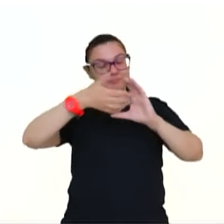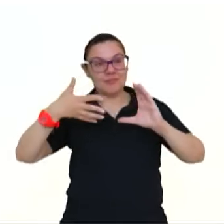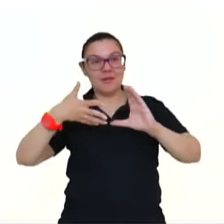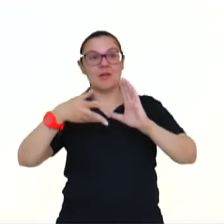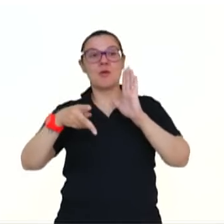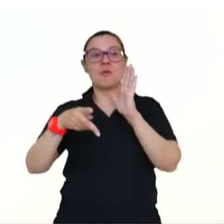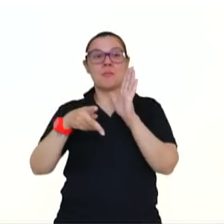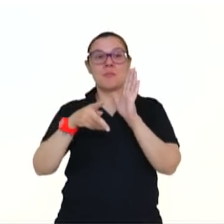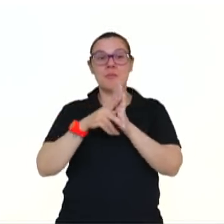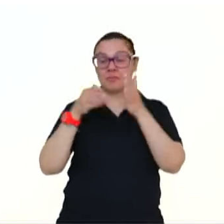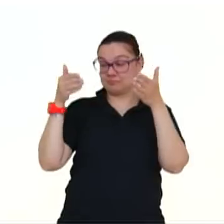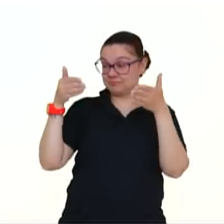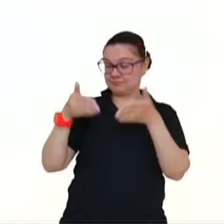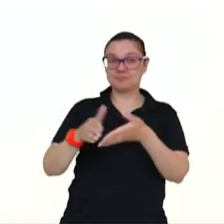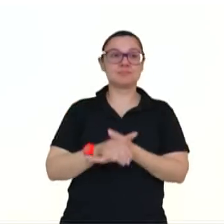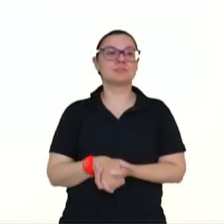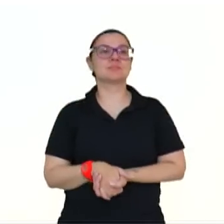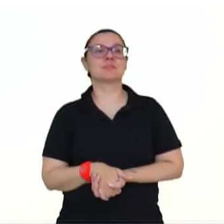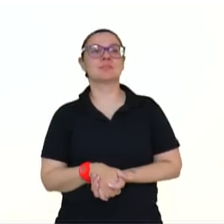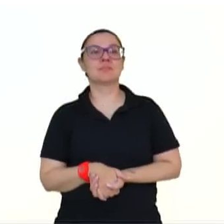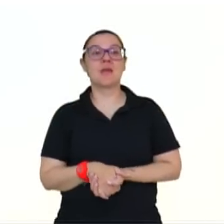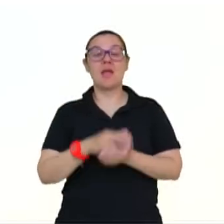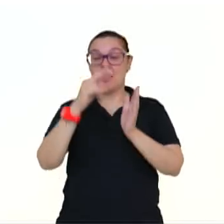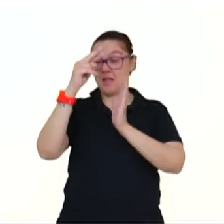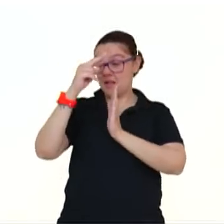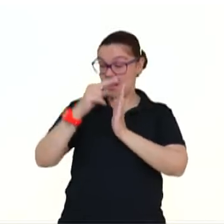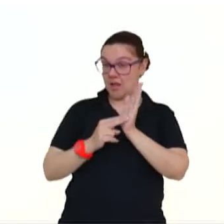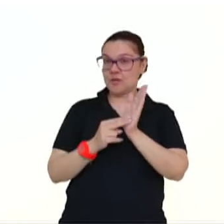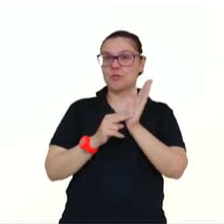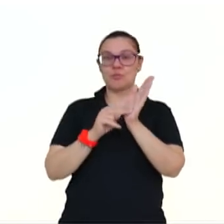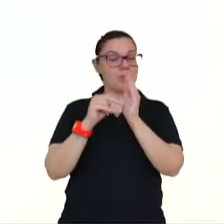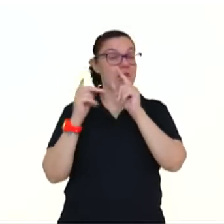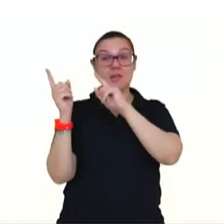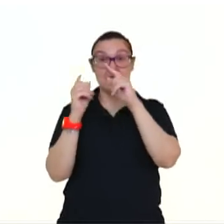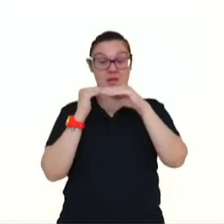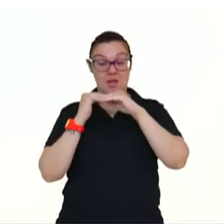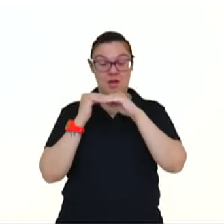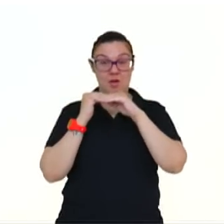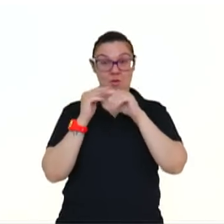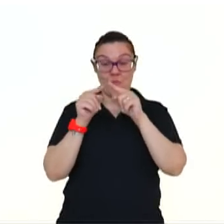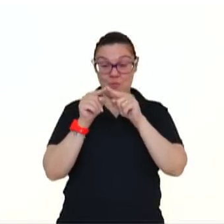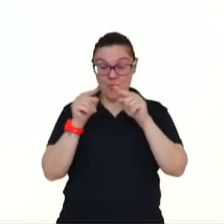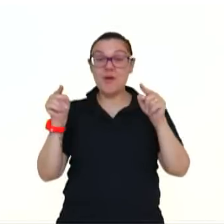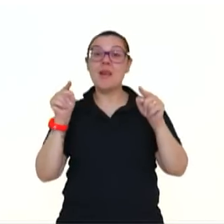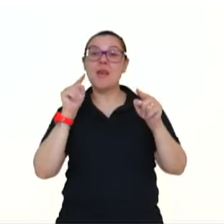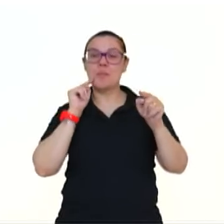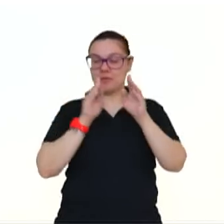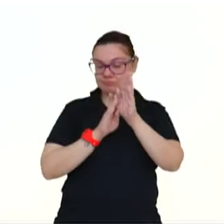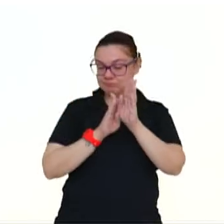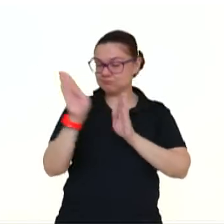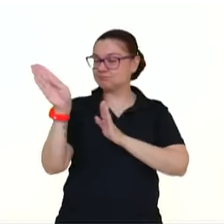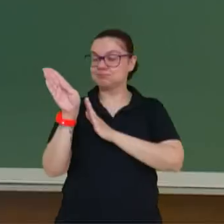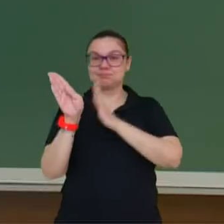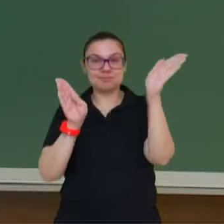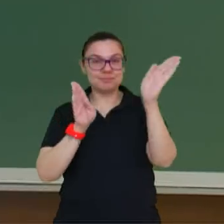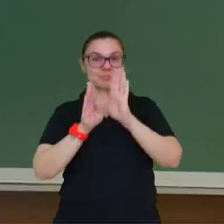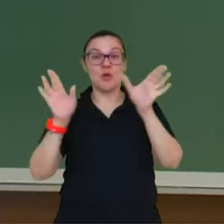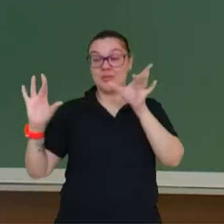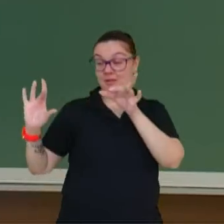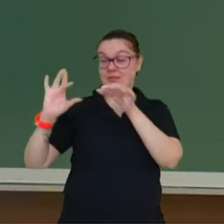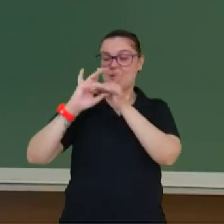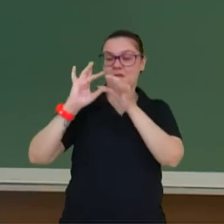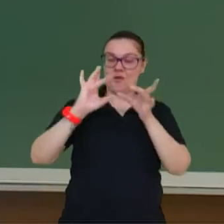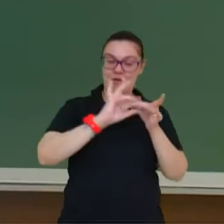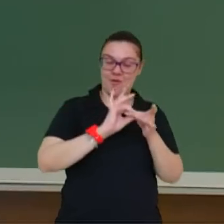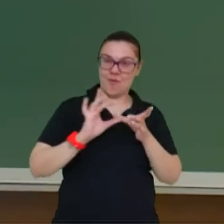características desse hipertexto. É a leitura não linear, que eu falei, leitura não linear, tem a